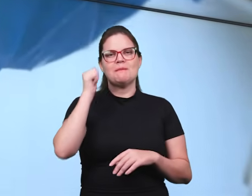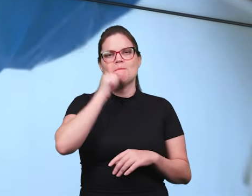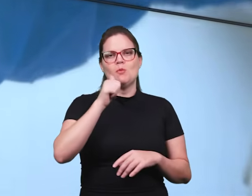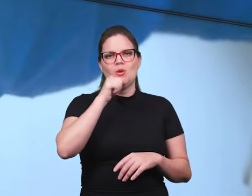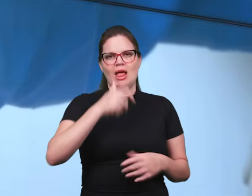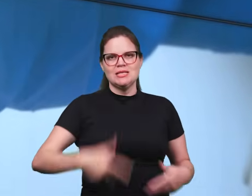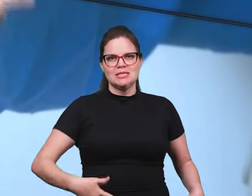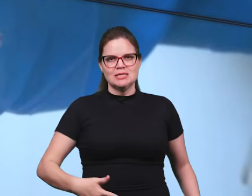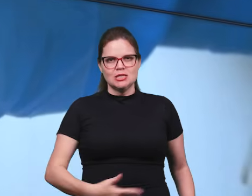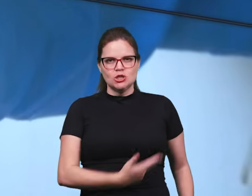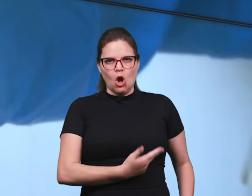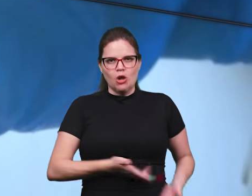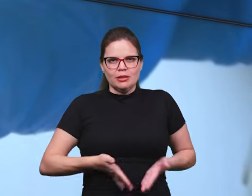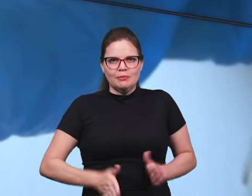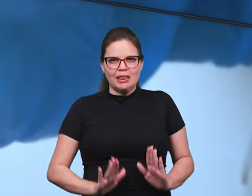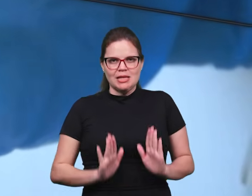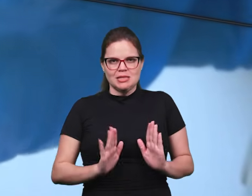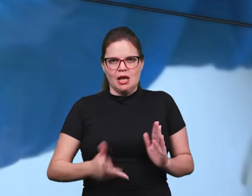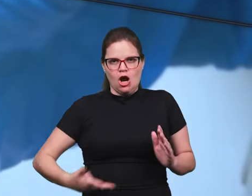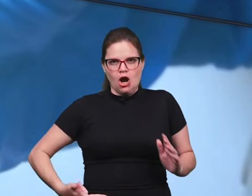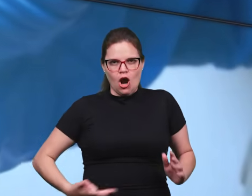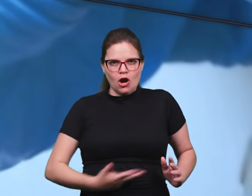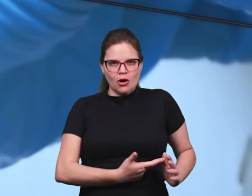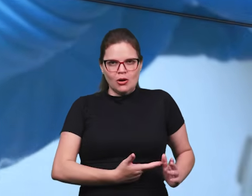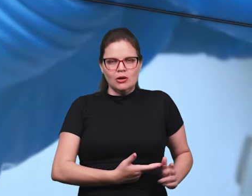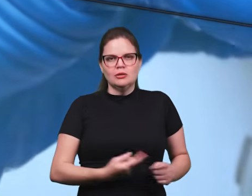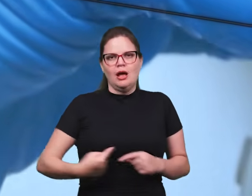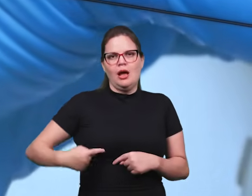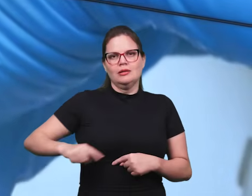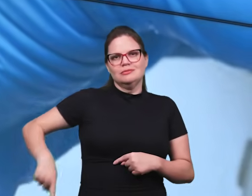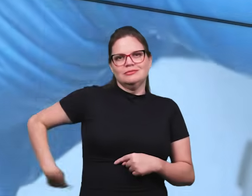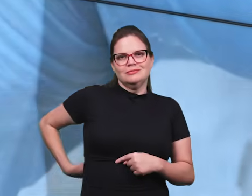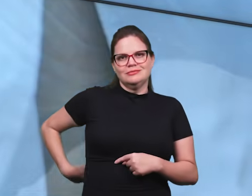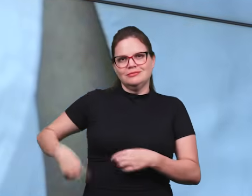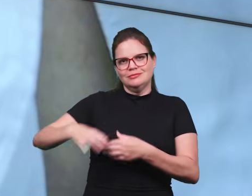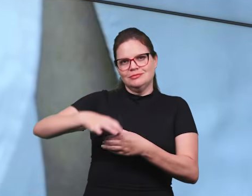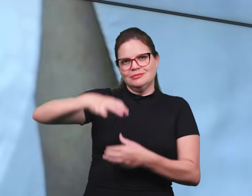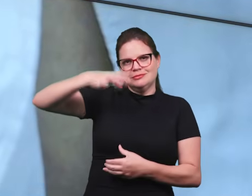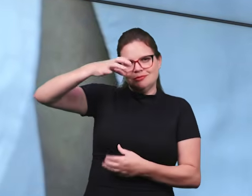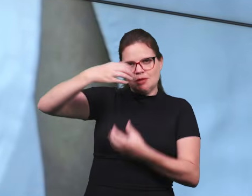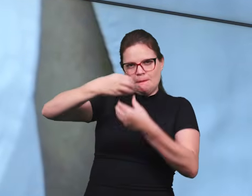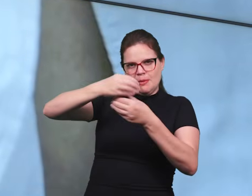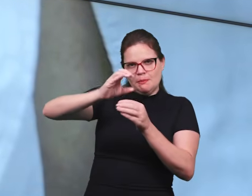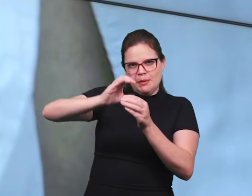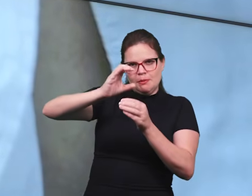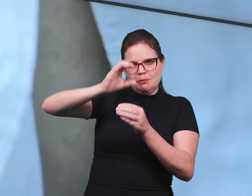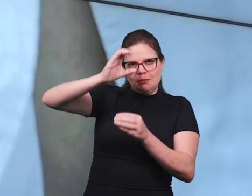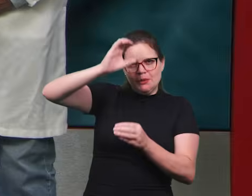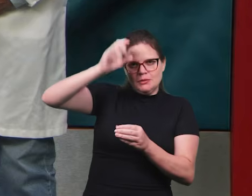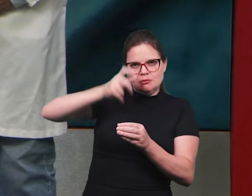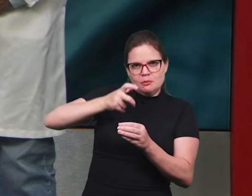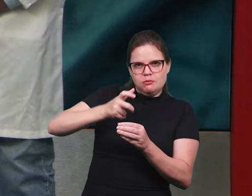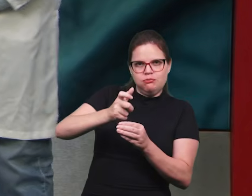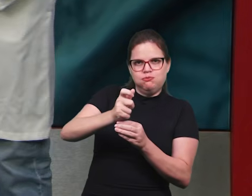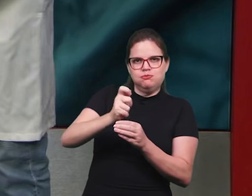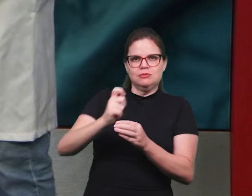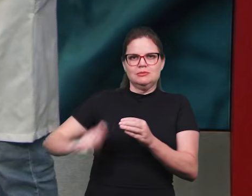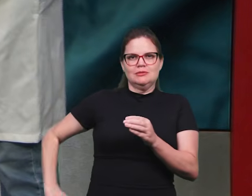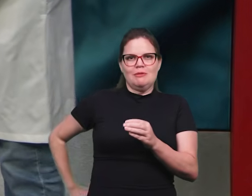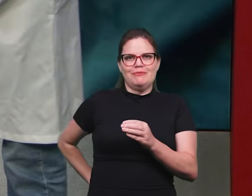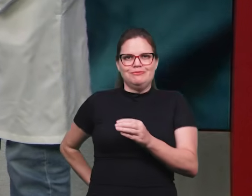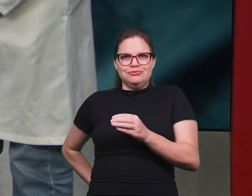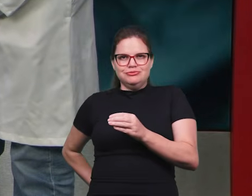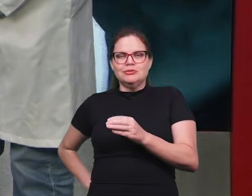que é submetida a uma cesariana, né, ou até um parto normal com analgesia, que é a anestesia regional,